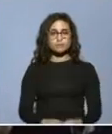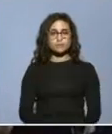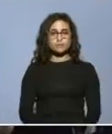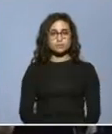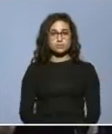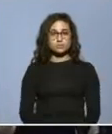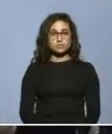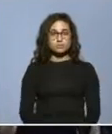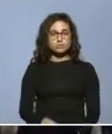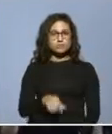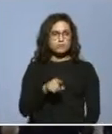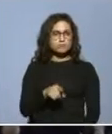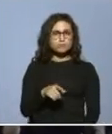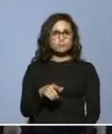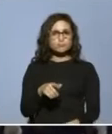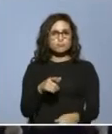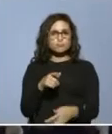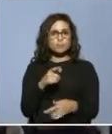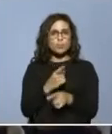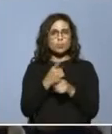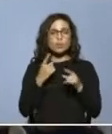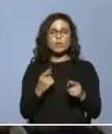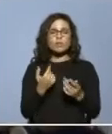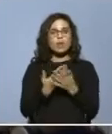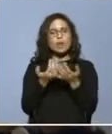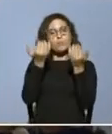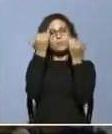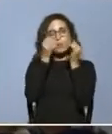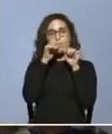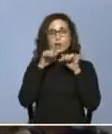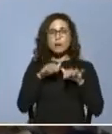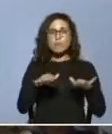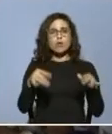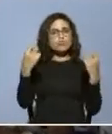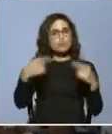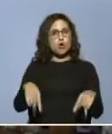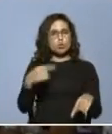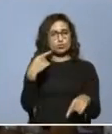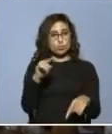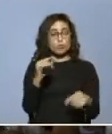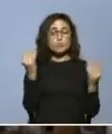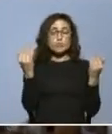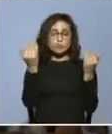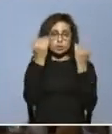Não se tratava simplesmente de transmitir uma informação, ainda que importante.